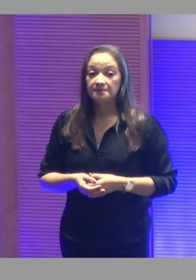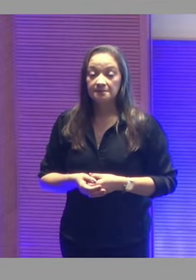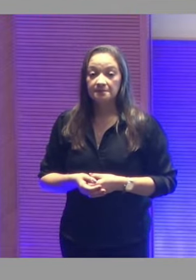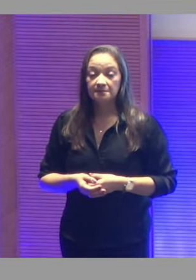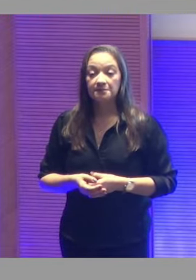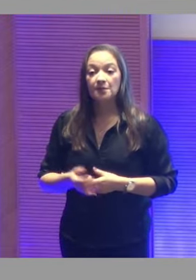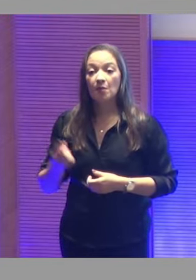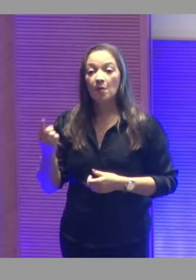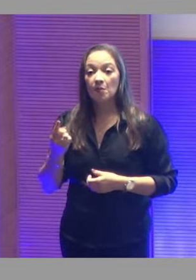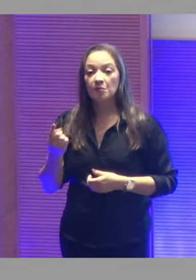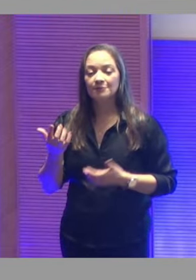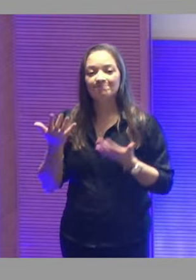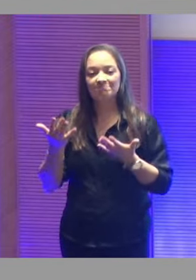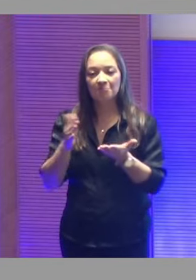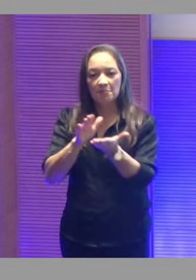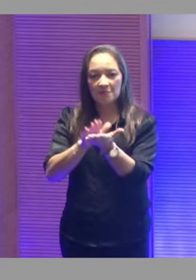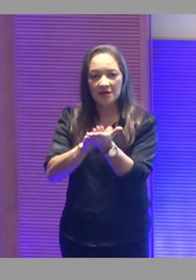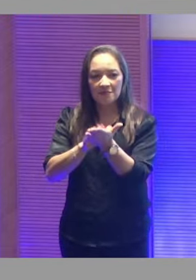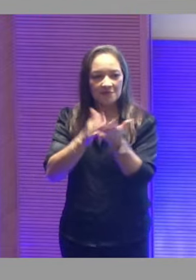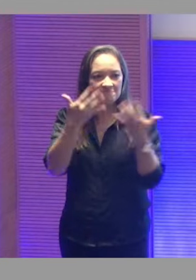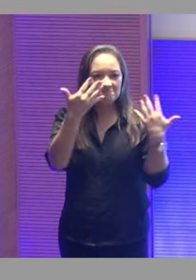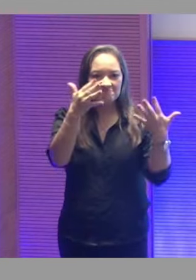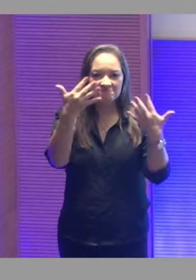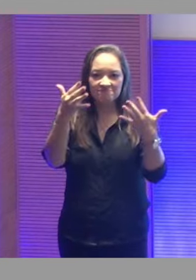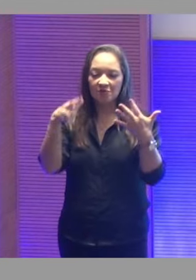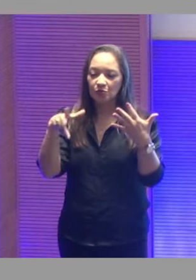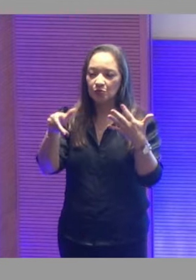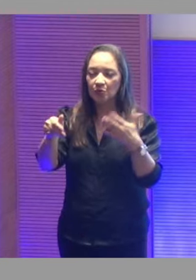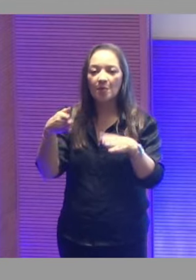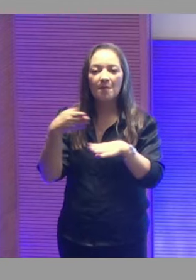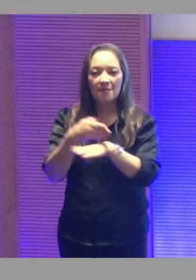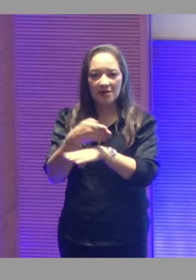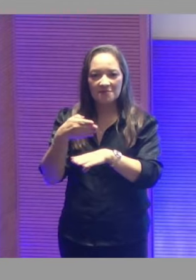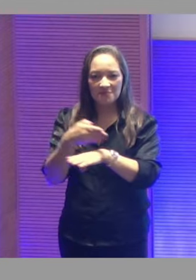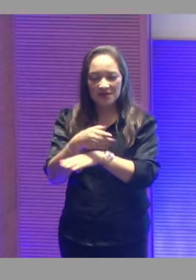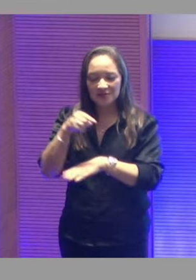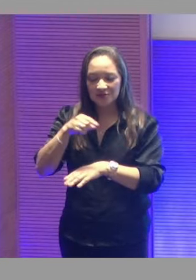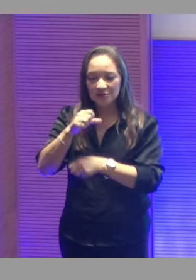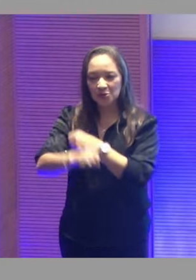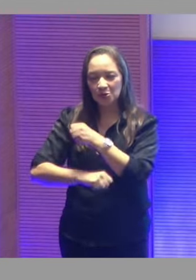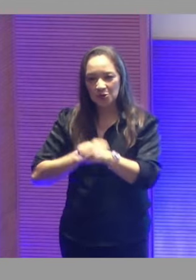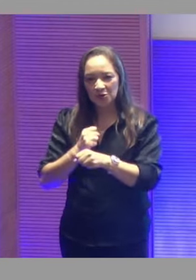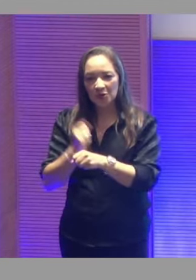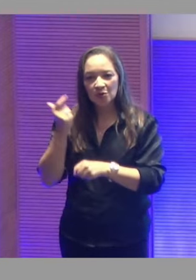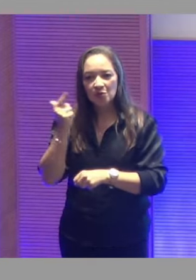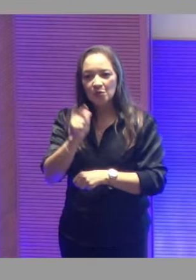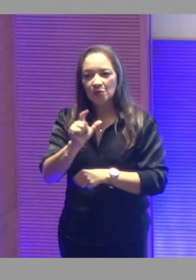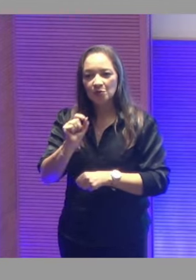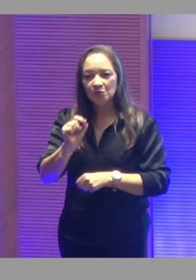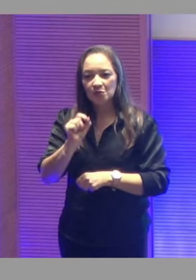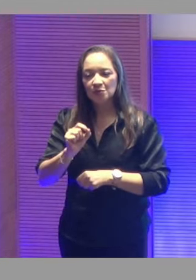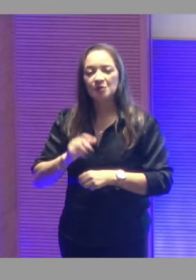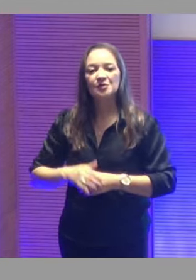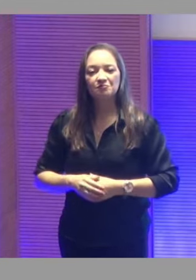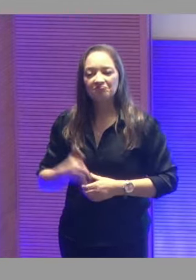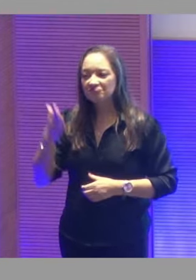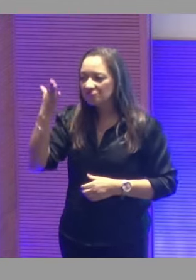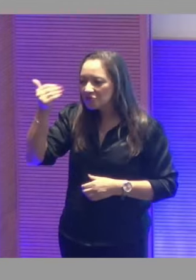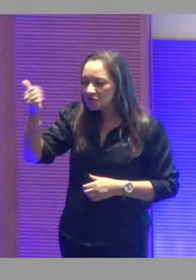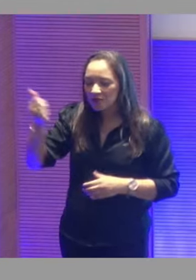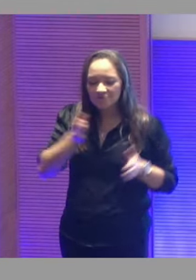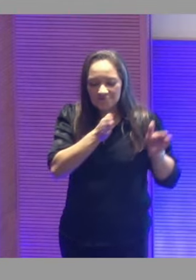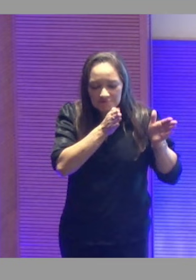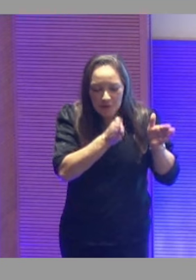queria parabenizar todos os membros do programa neste ano que conseguiram percorrer com sucesso todas as